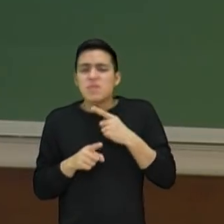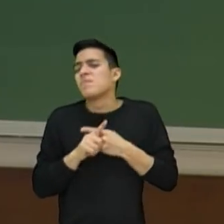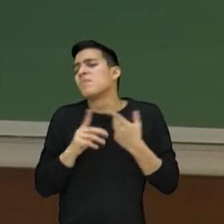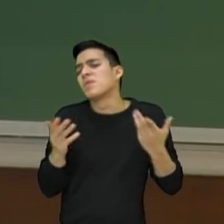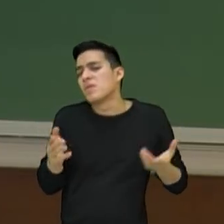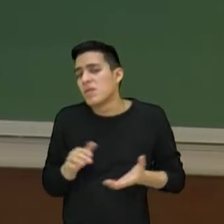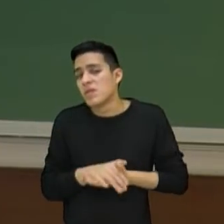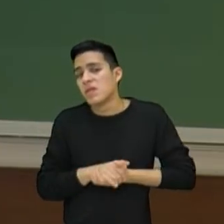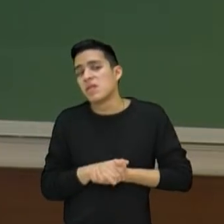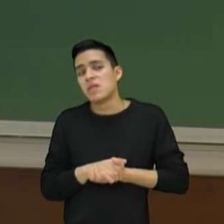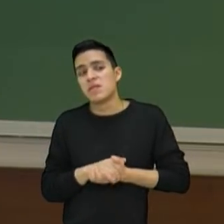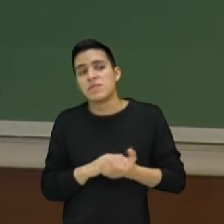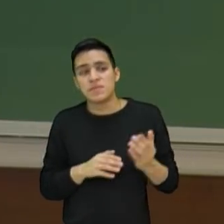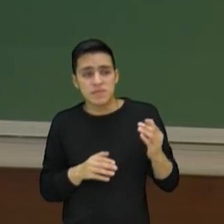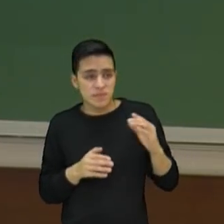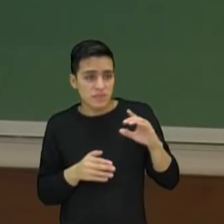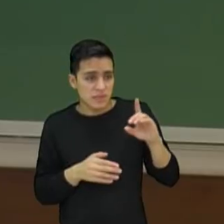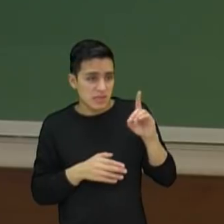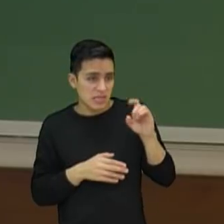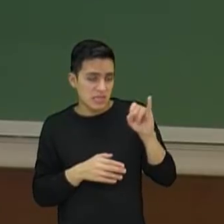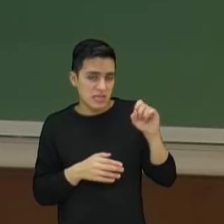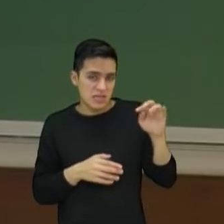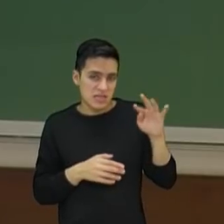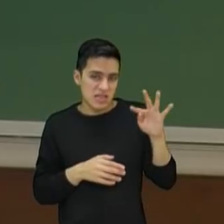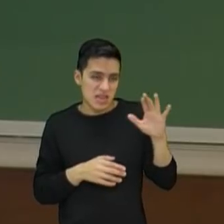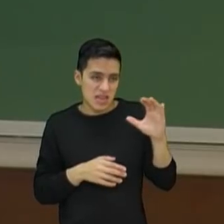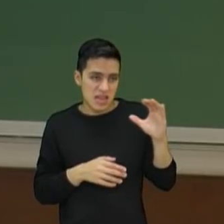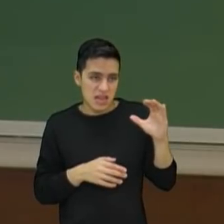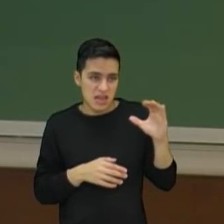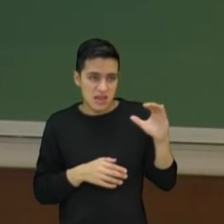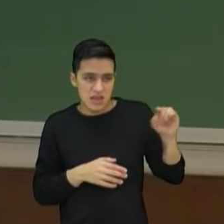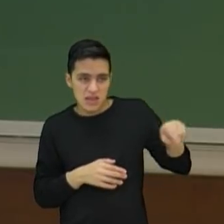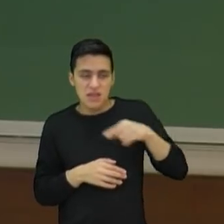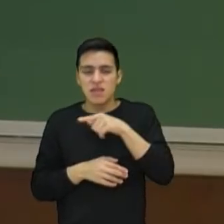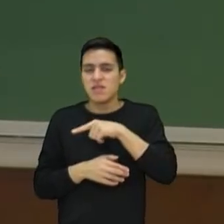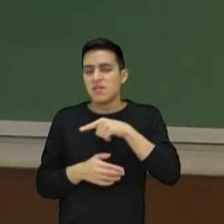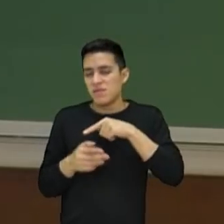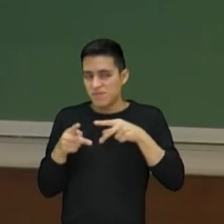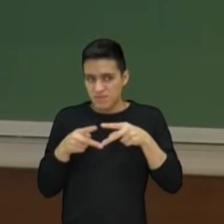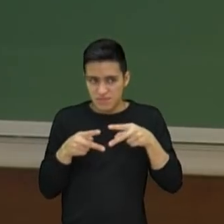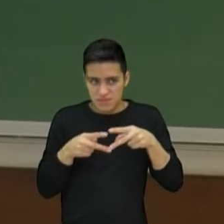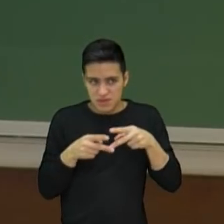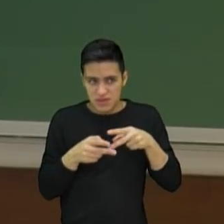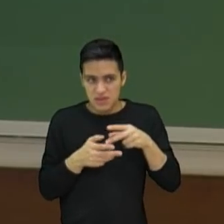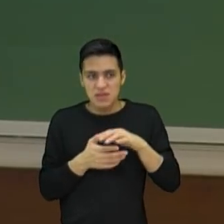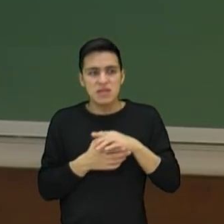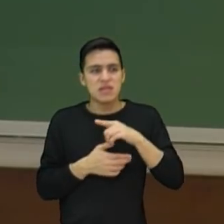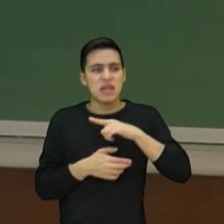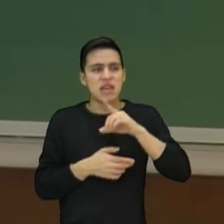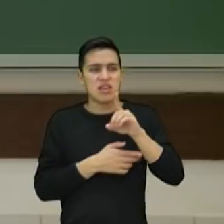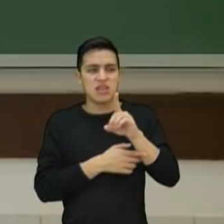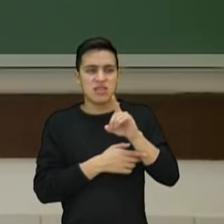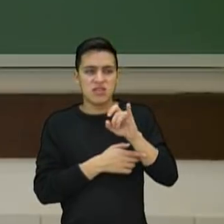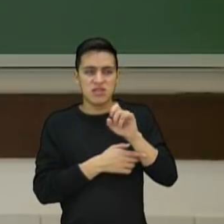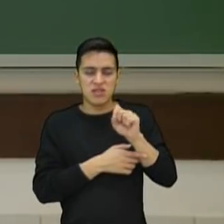quê? Porque dissertação se divide em 2, certo? Nós temos dissertação expositiva e argumentativa. O